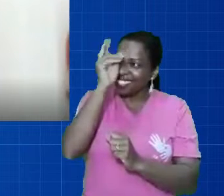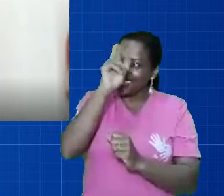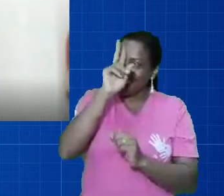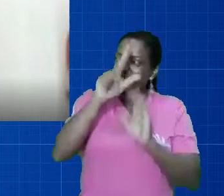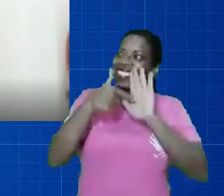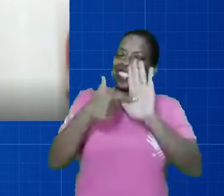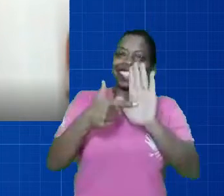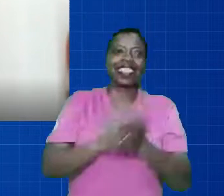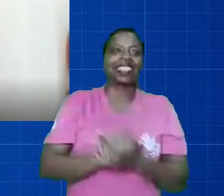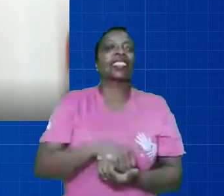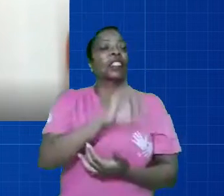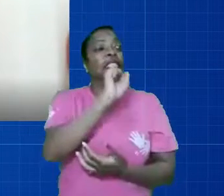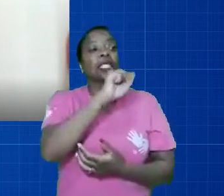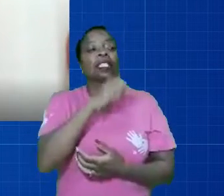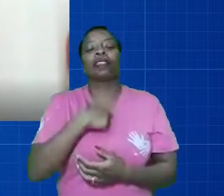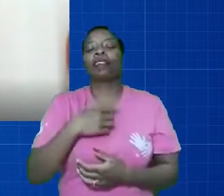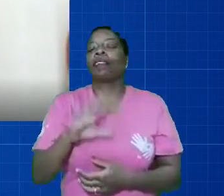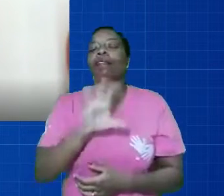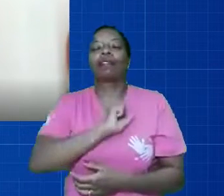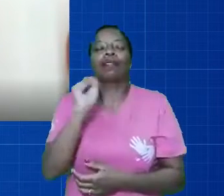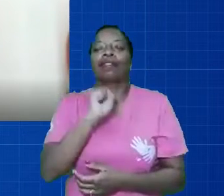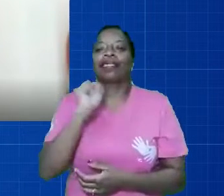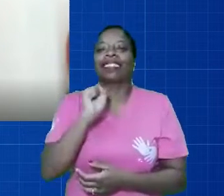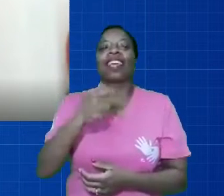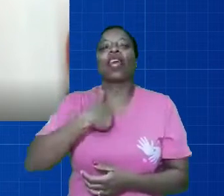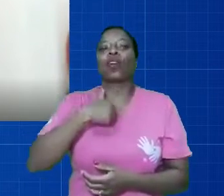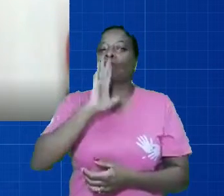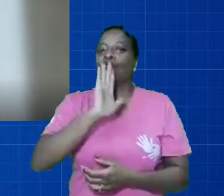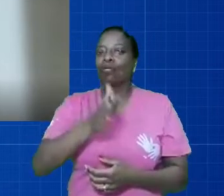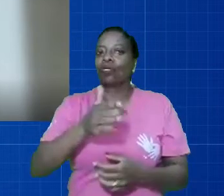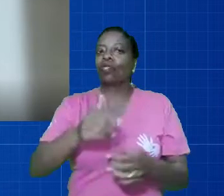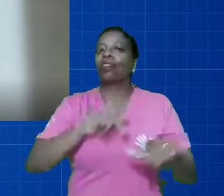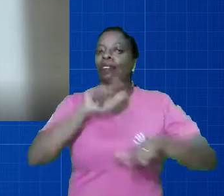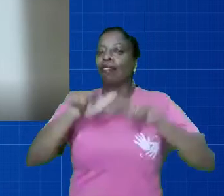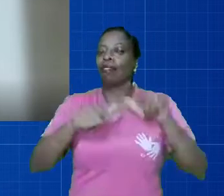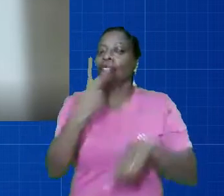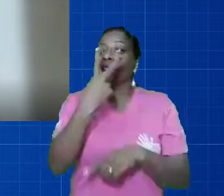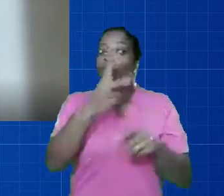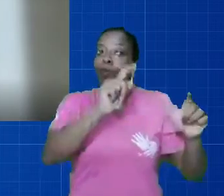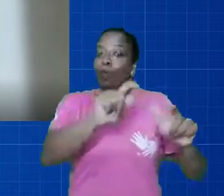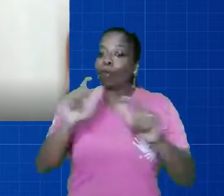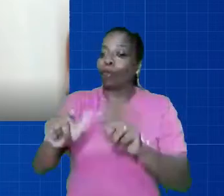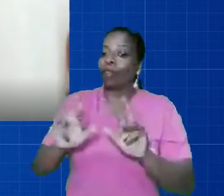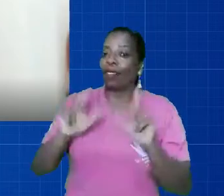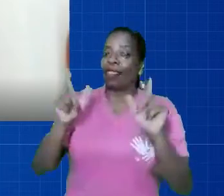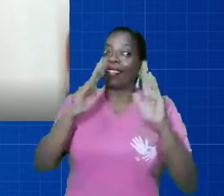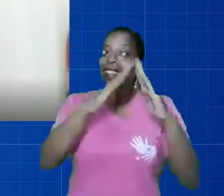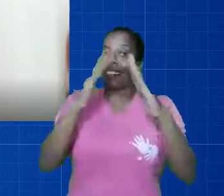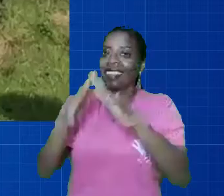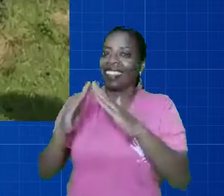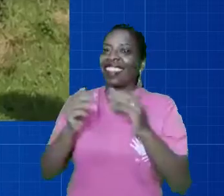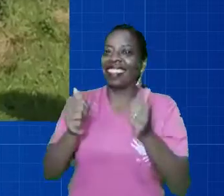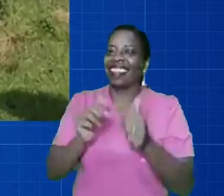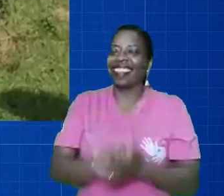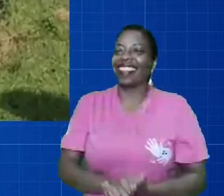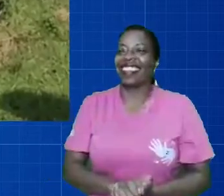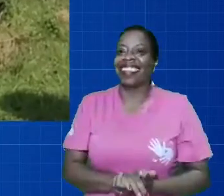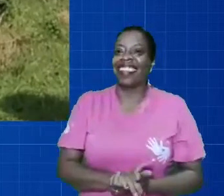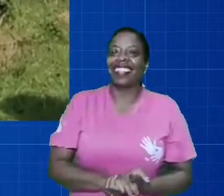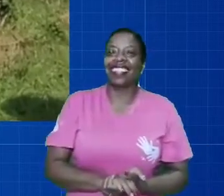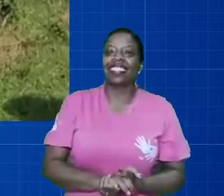ver. Eu participei de duas casas diferentes. Vamos ver, então. Como que elas estão?